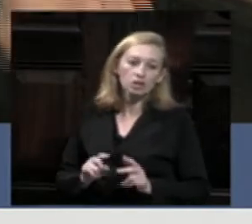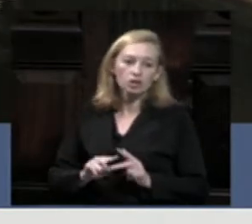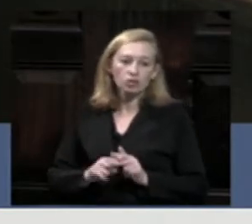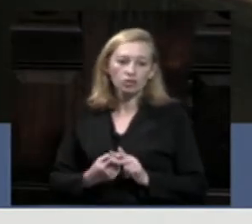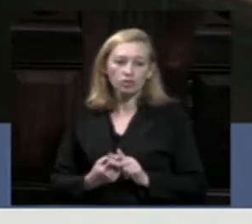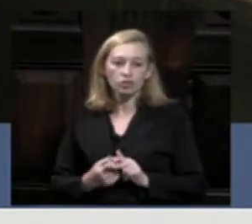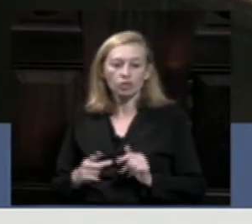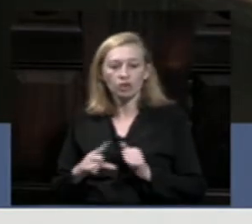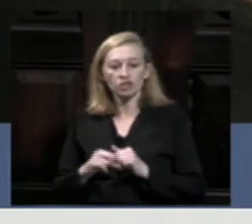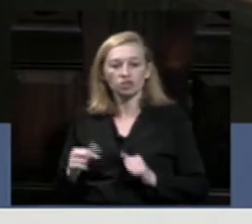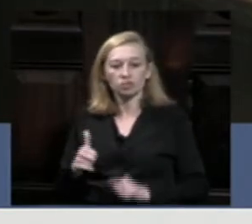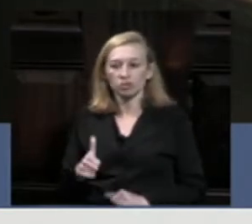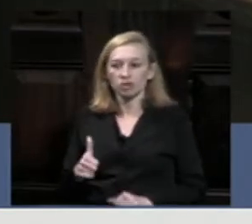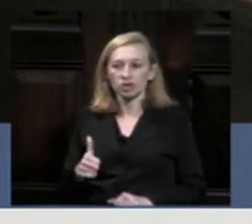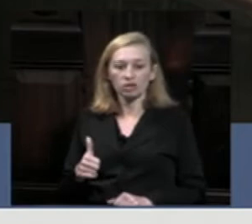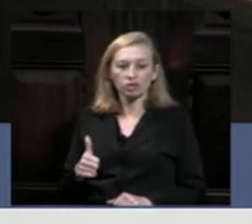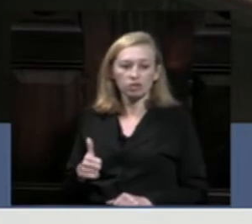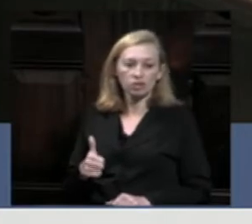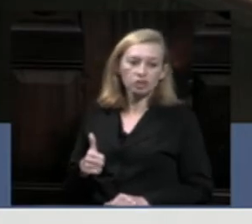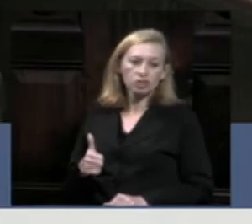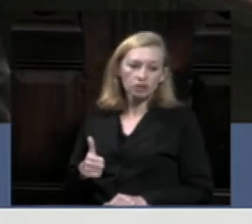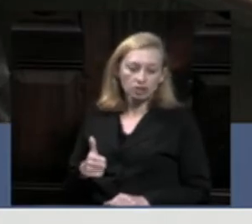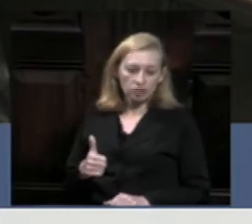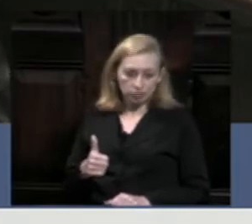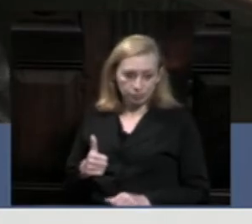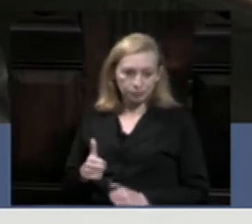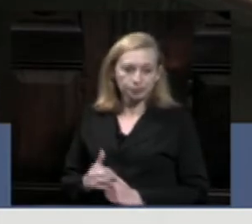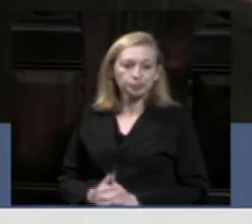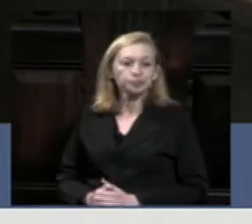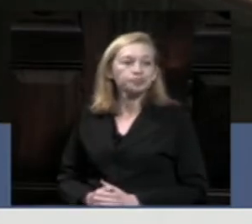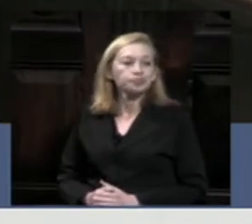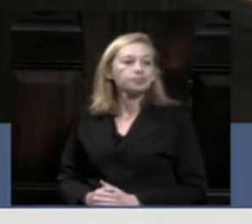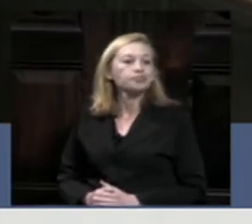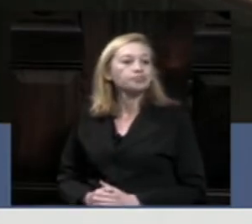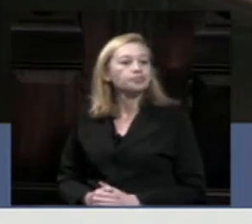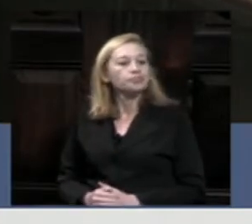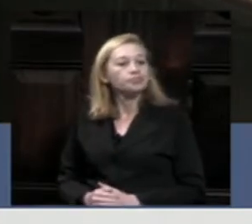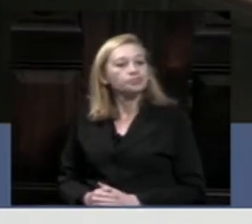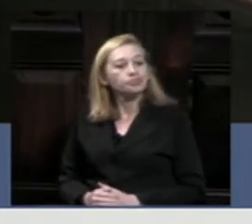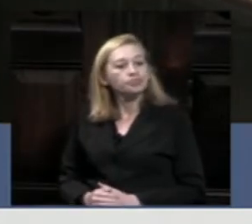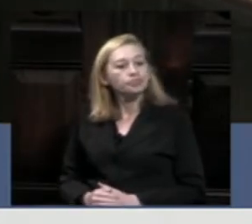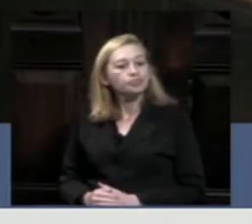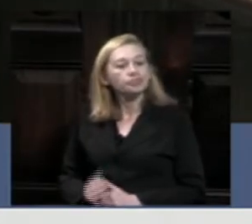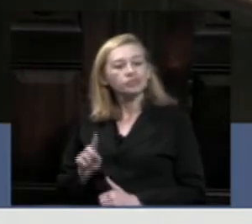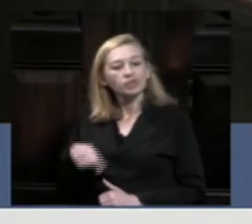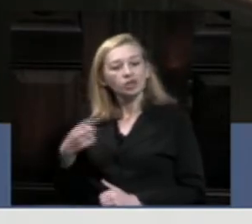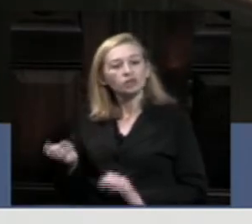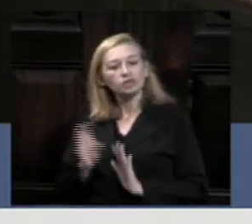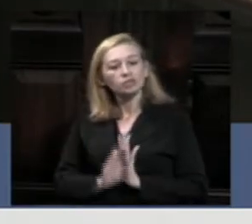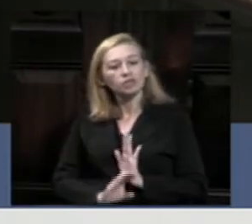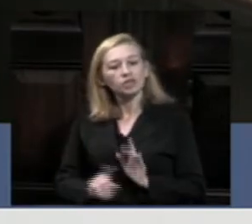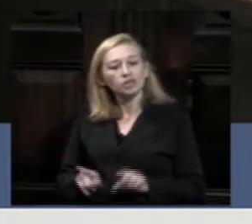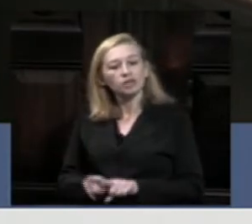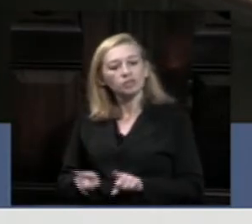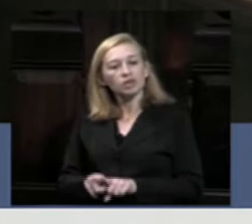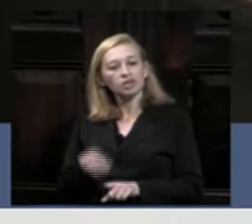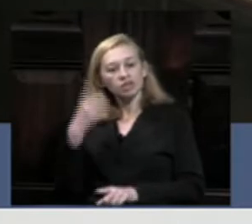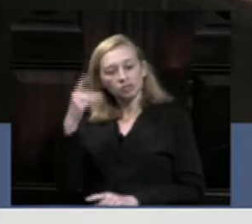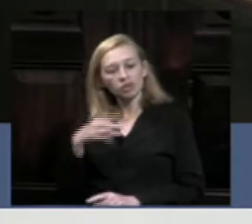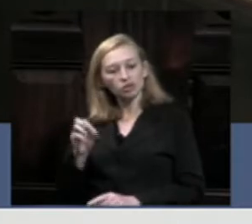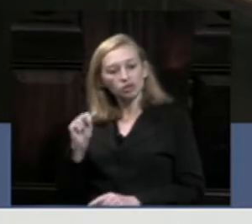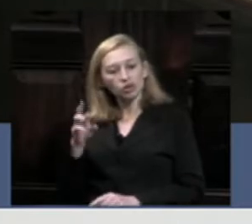modificando a obrigatoriedade pelo caráter autorizativo. Tem outra emenda do deputado Osório em que ele suprime